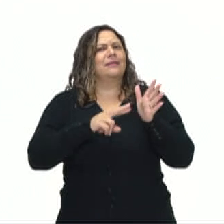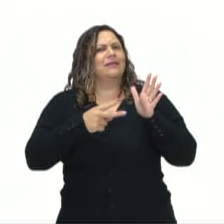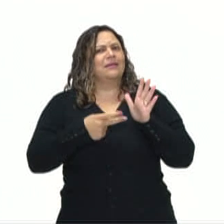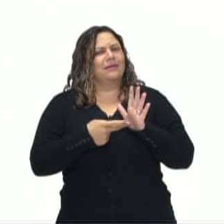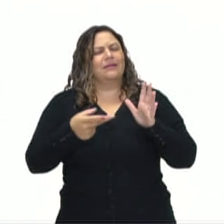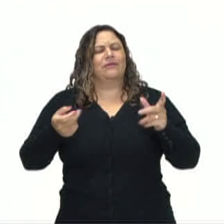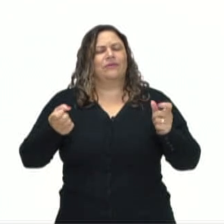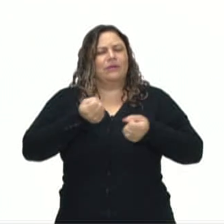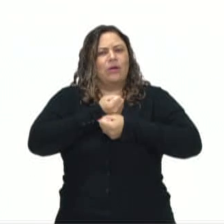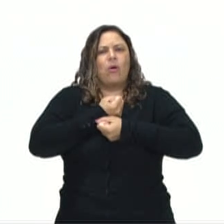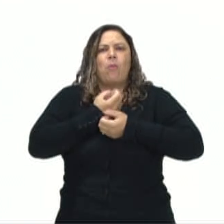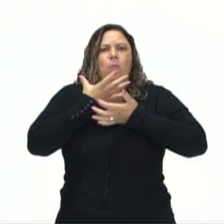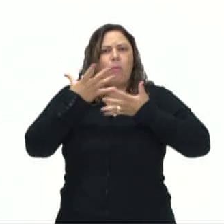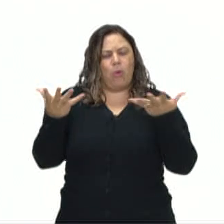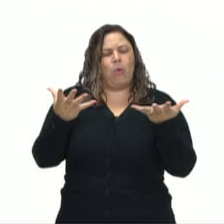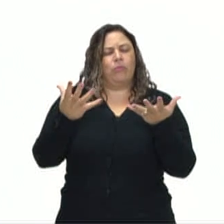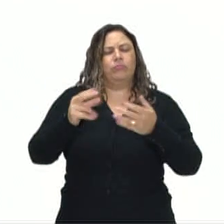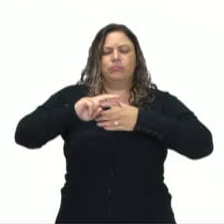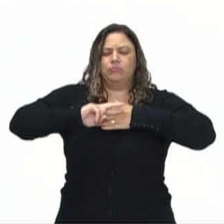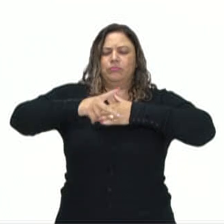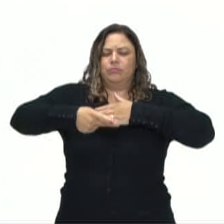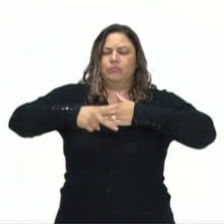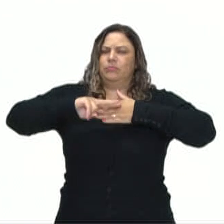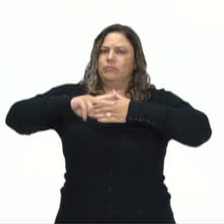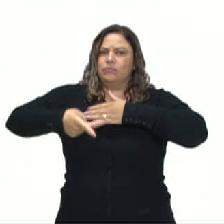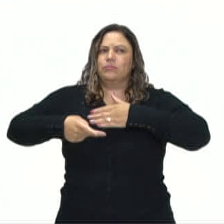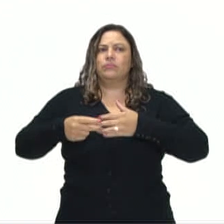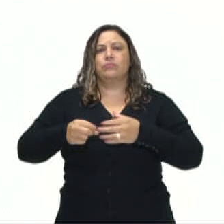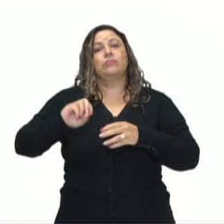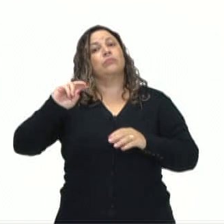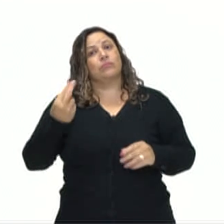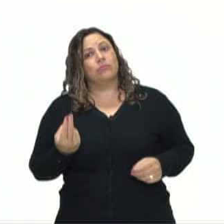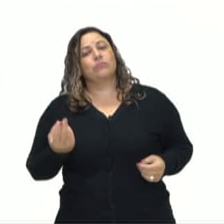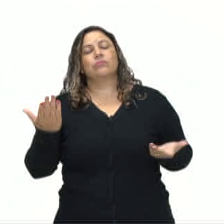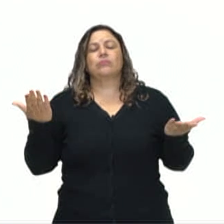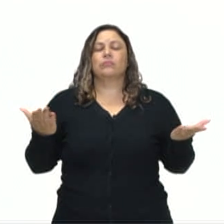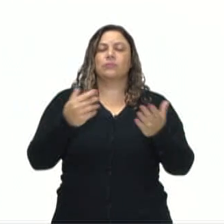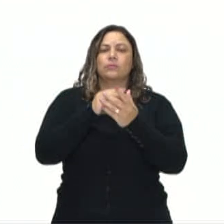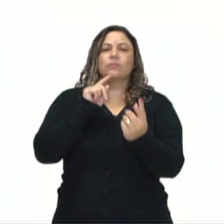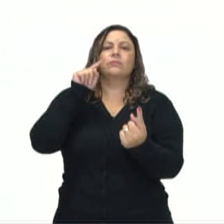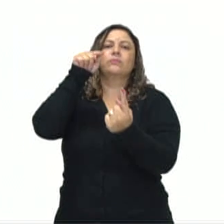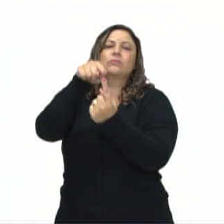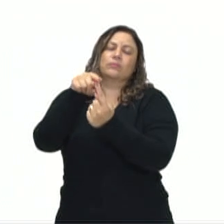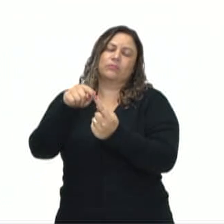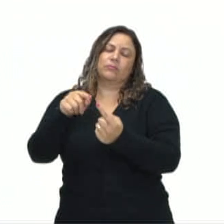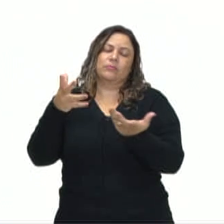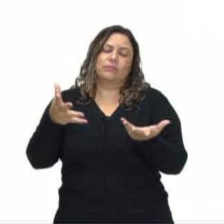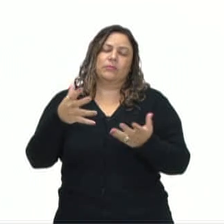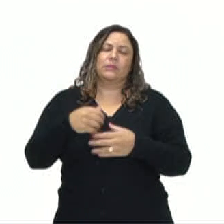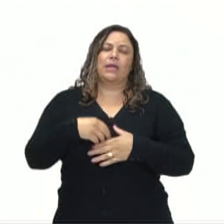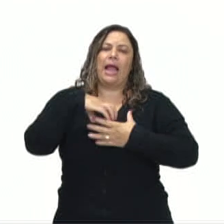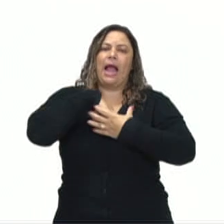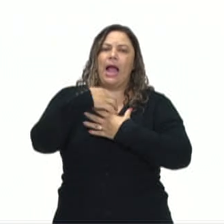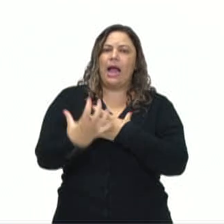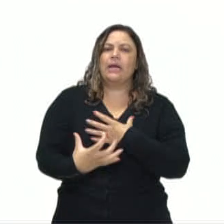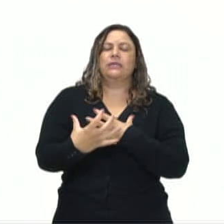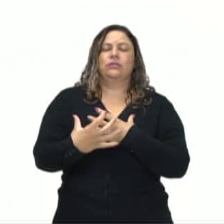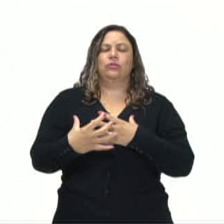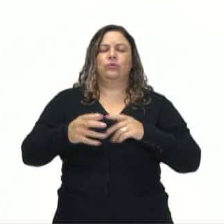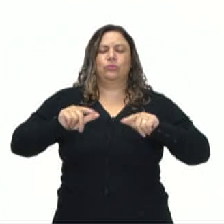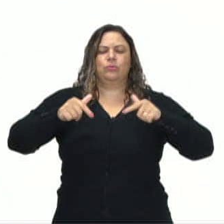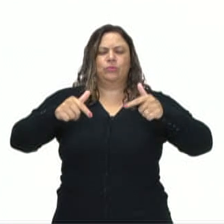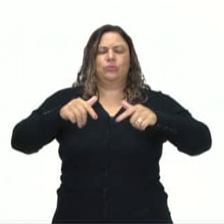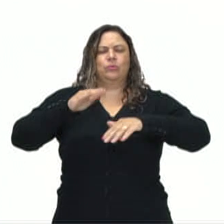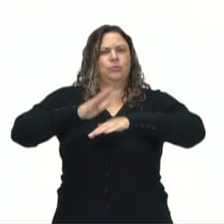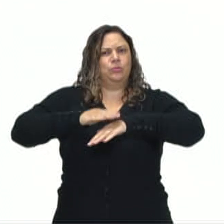se deve medir por suas consequências, ou seja, a finalidade da ação é o que determina todo o agir. Na